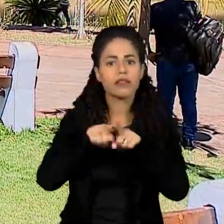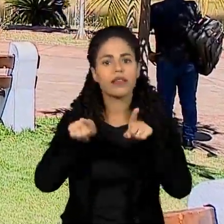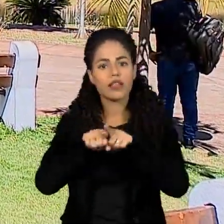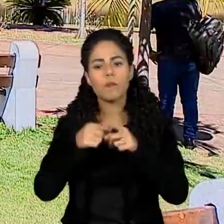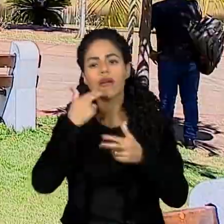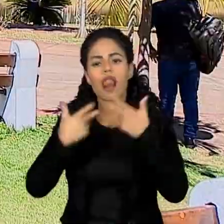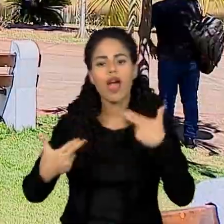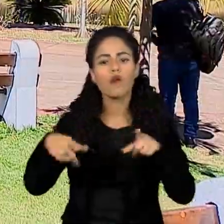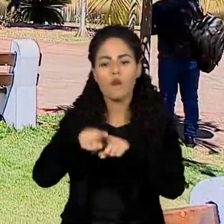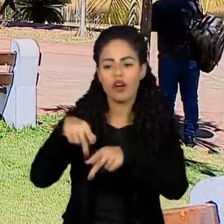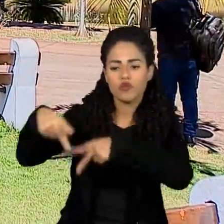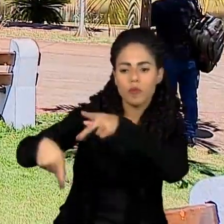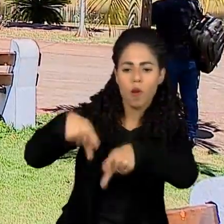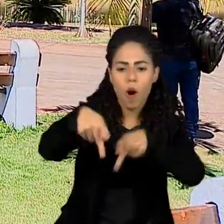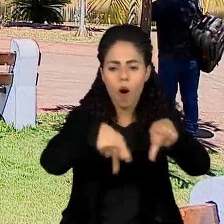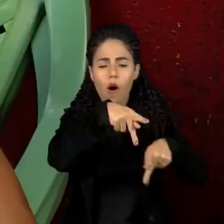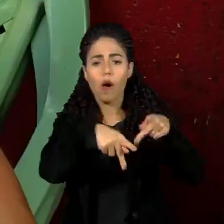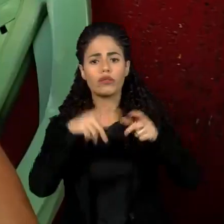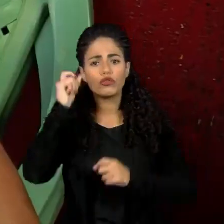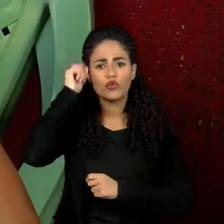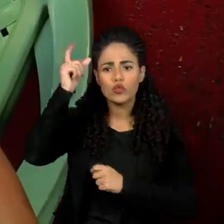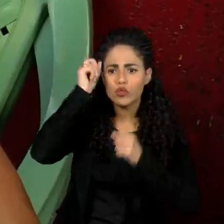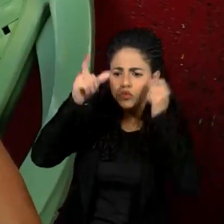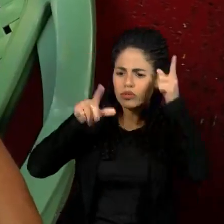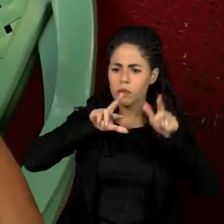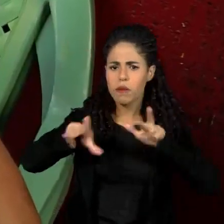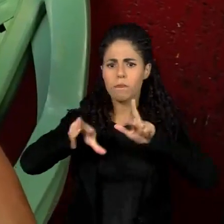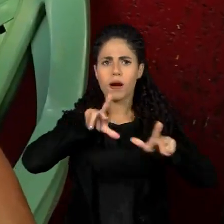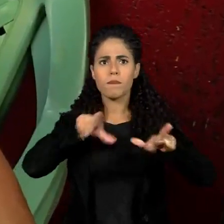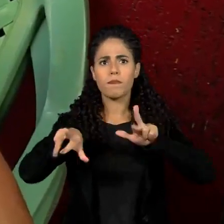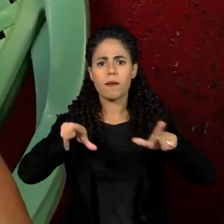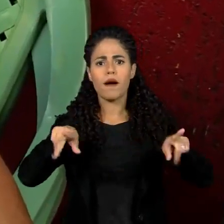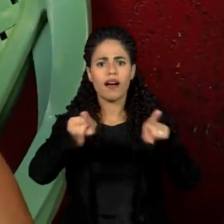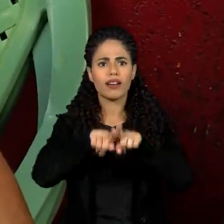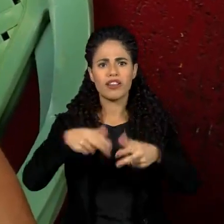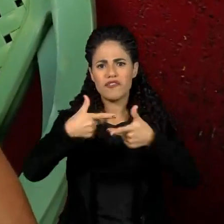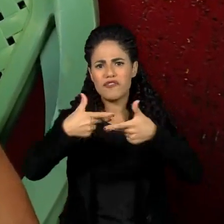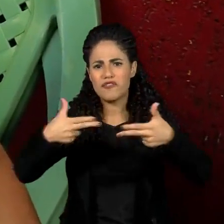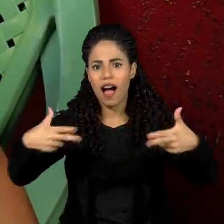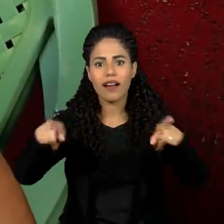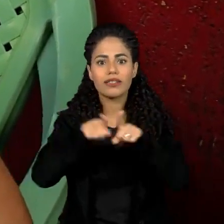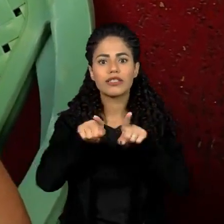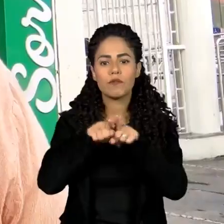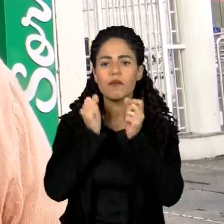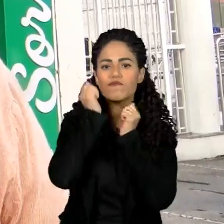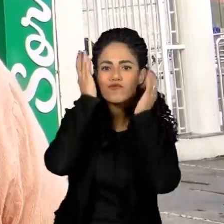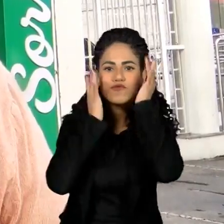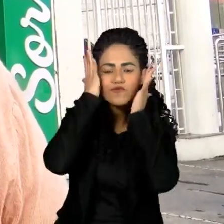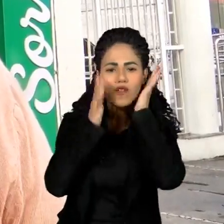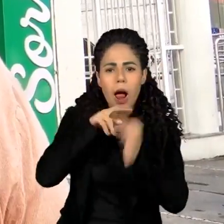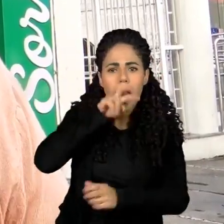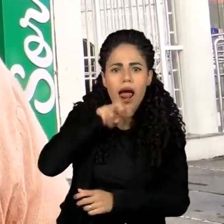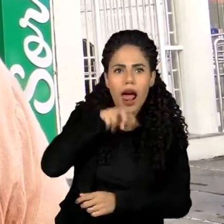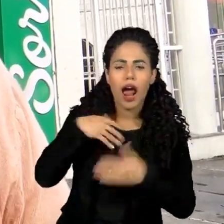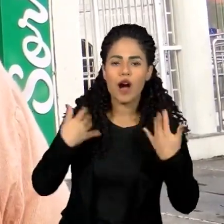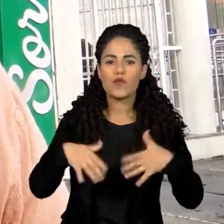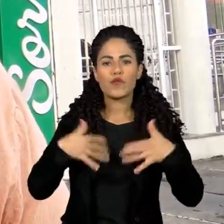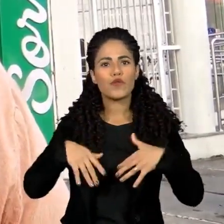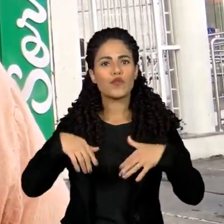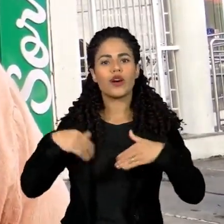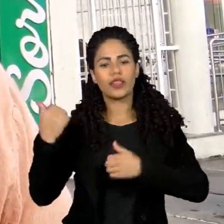de povos, de diferentes culturas. O boi, bumbá, essas coisas assim do interior que é bacana, né? As quadrilhas,